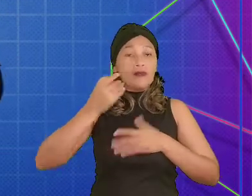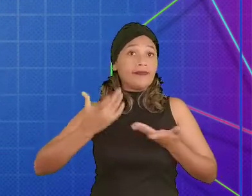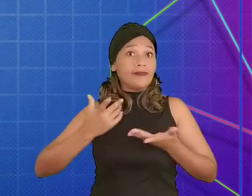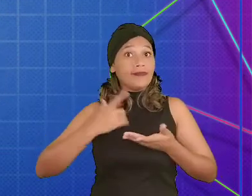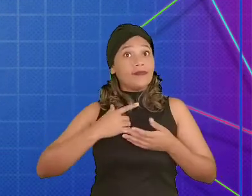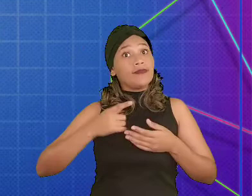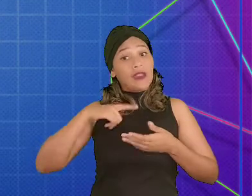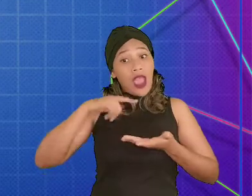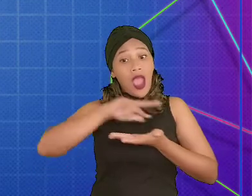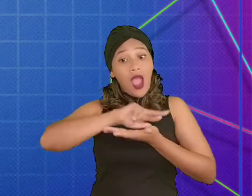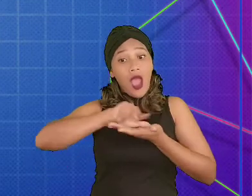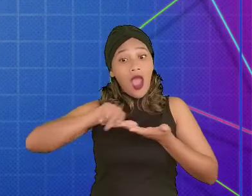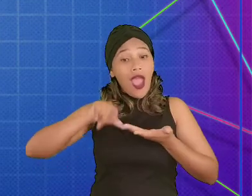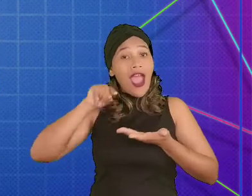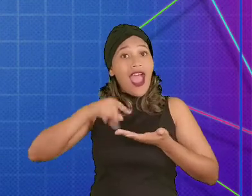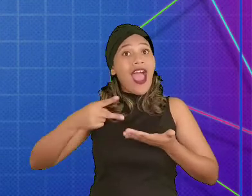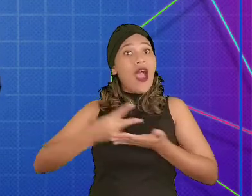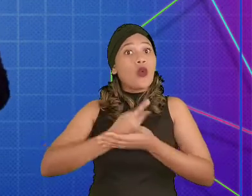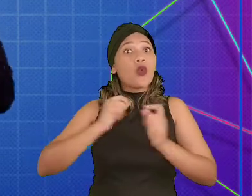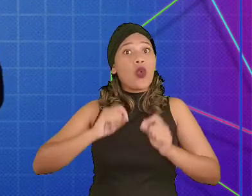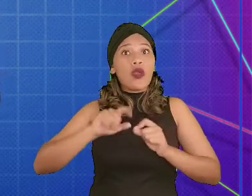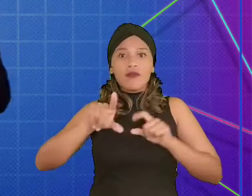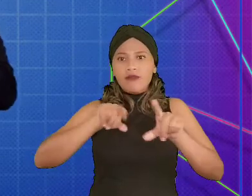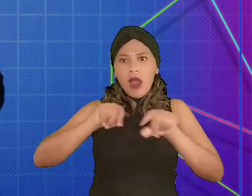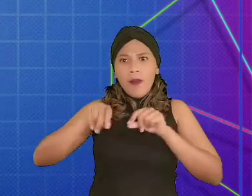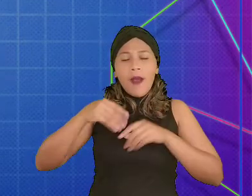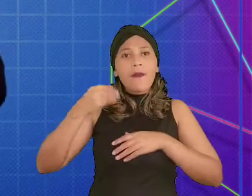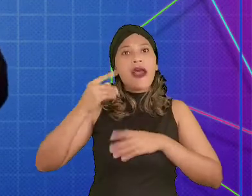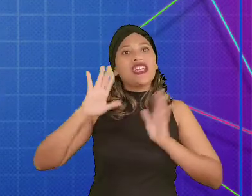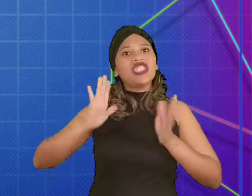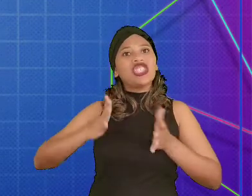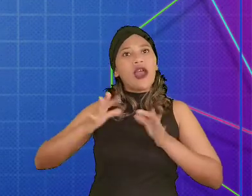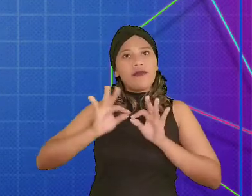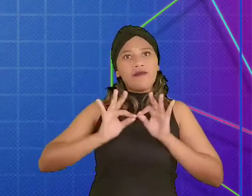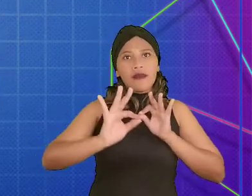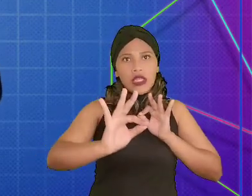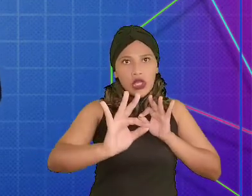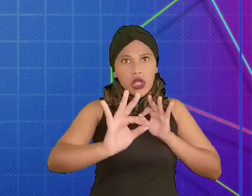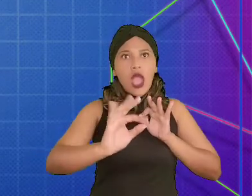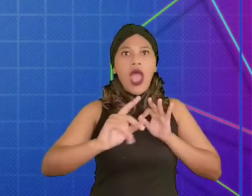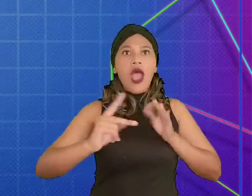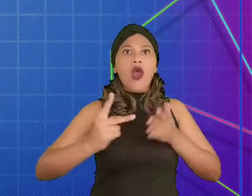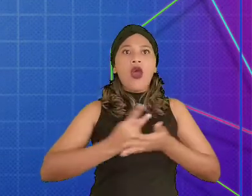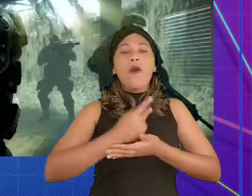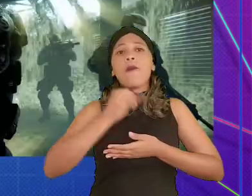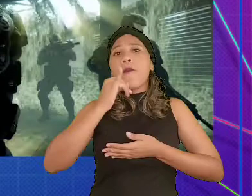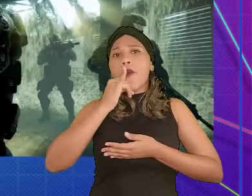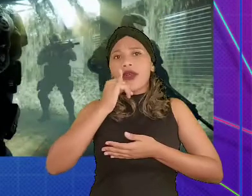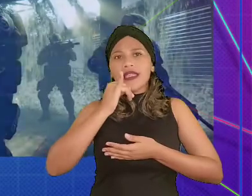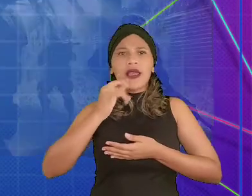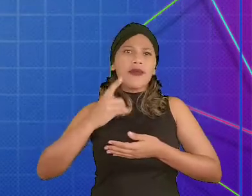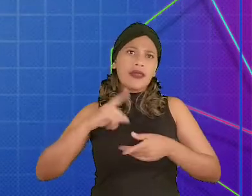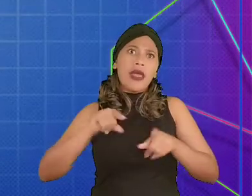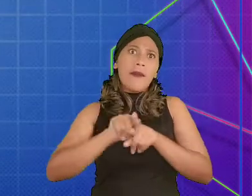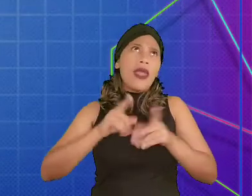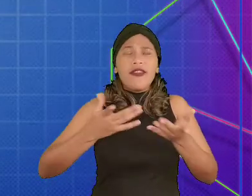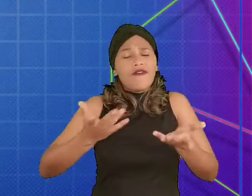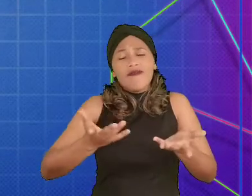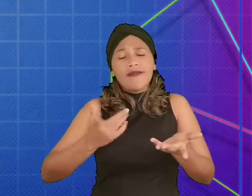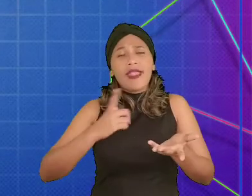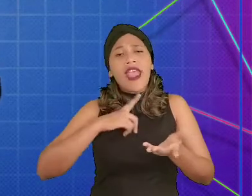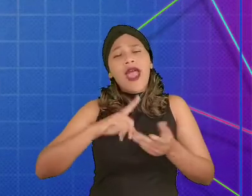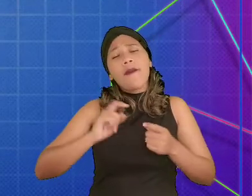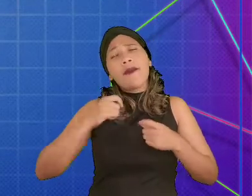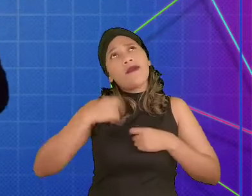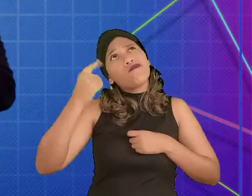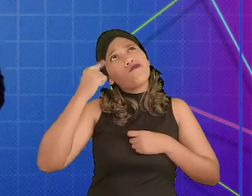Muitas vezes, nesses games, o jogador explora após passar pelo caminho linear. Isso acontece em jogos como Crysis, por exemplo. E além disso,